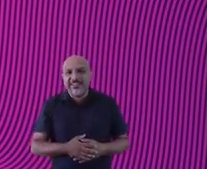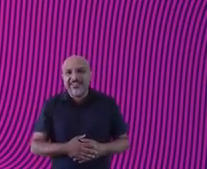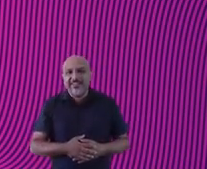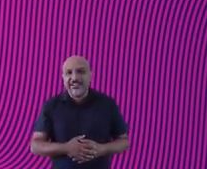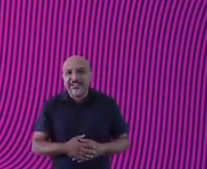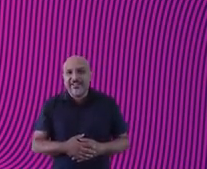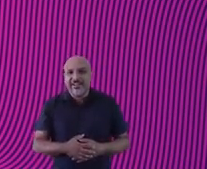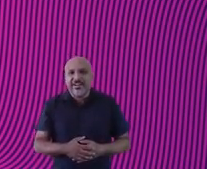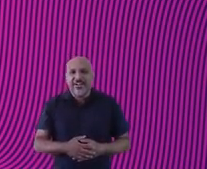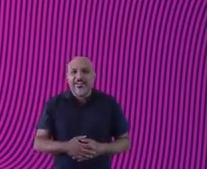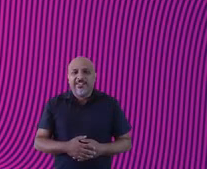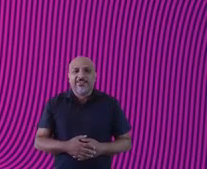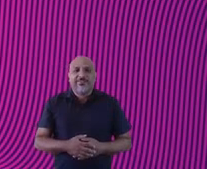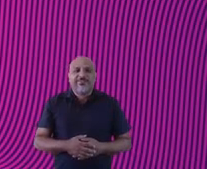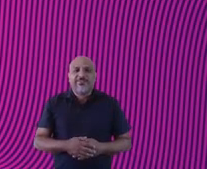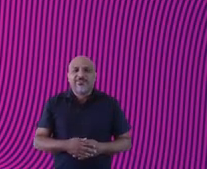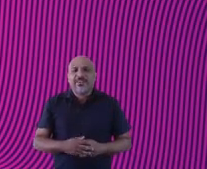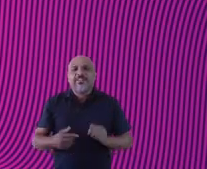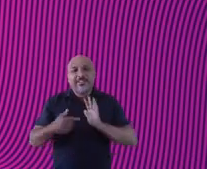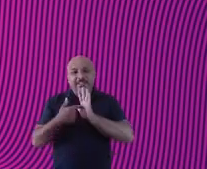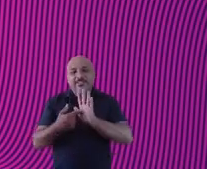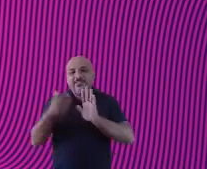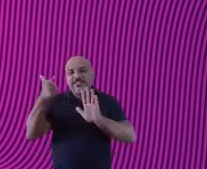eu posso apresentar o caso.